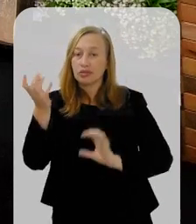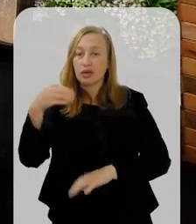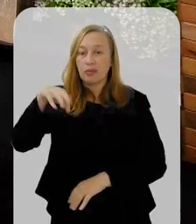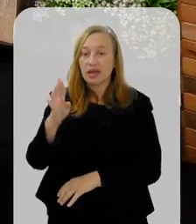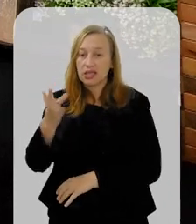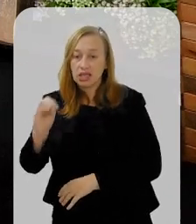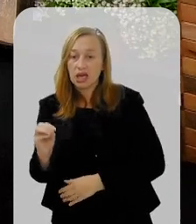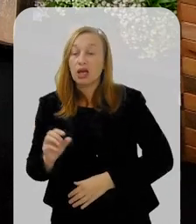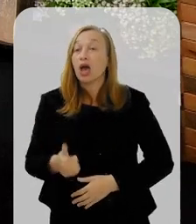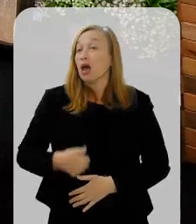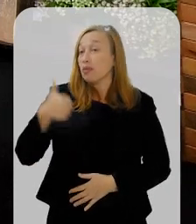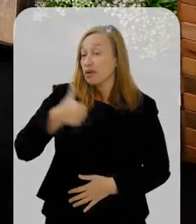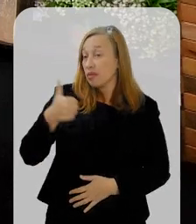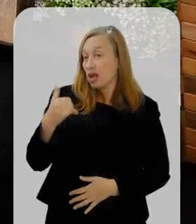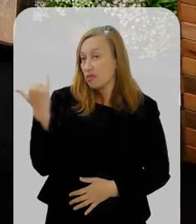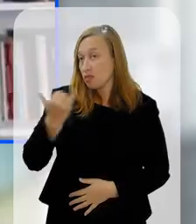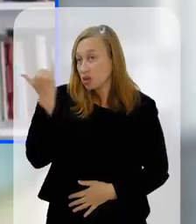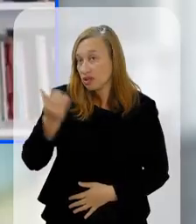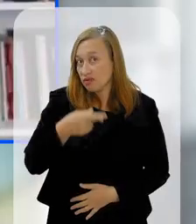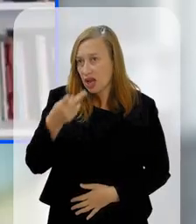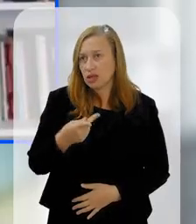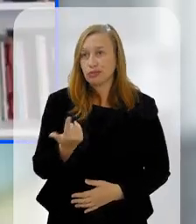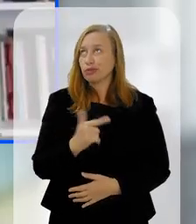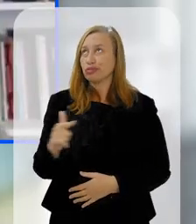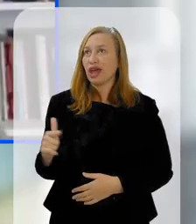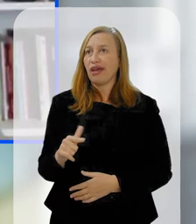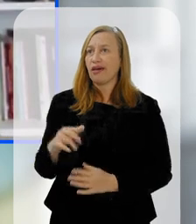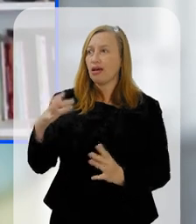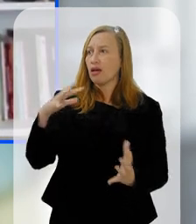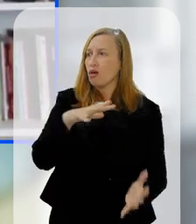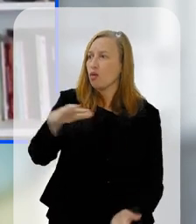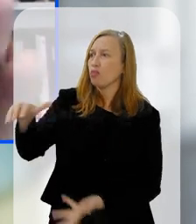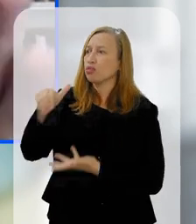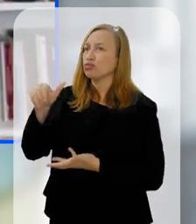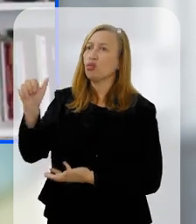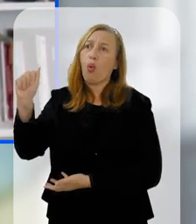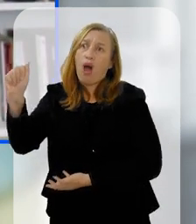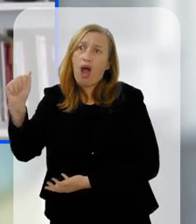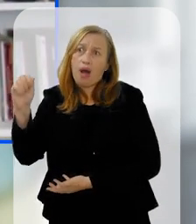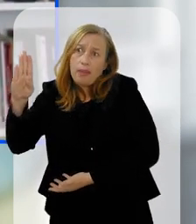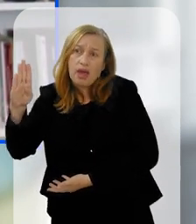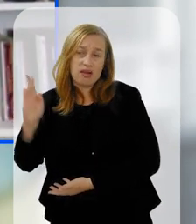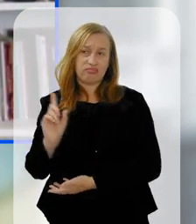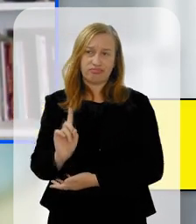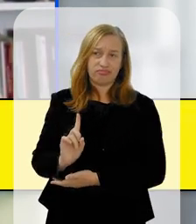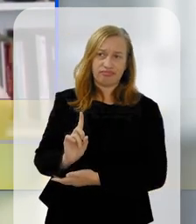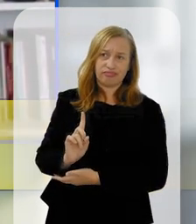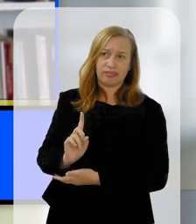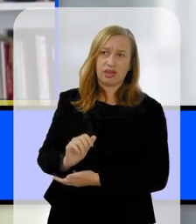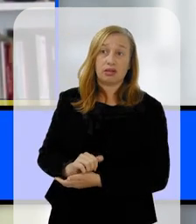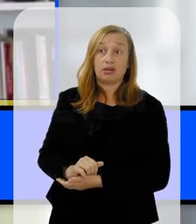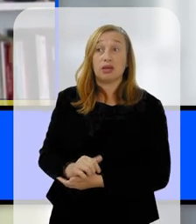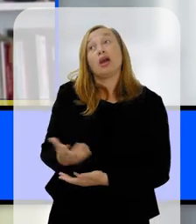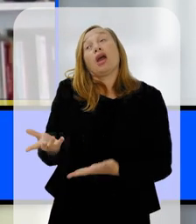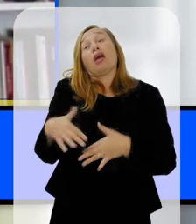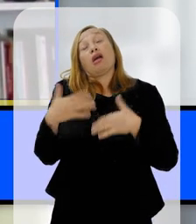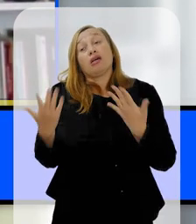assim, primeiro é importante dizer que não existe o planeta B, né? Então, É verdade.